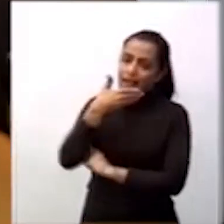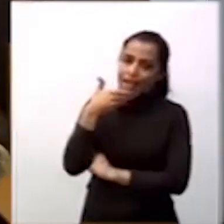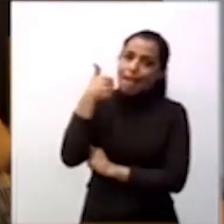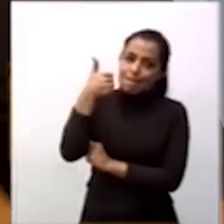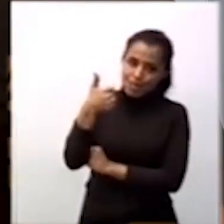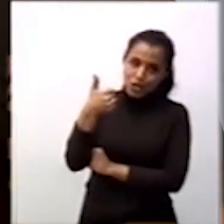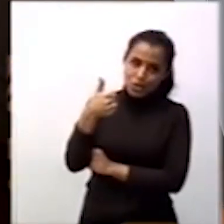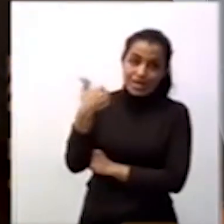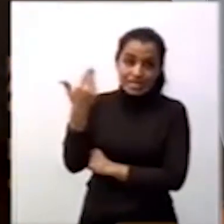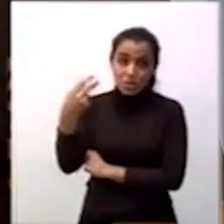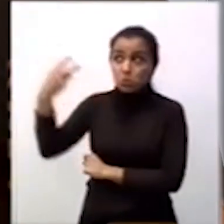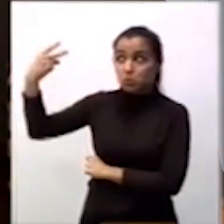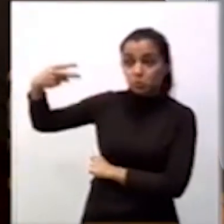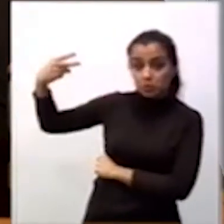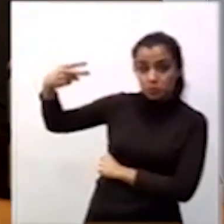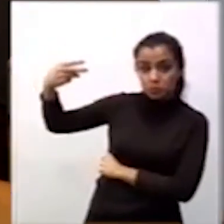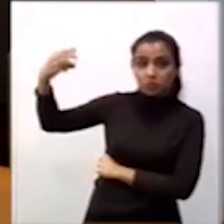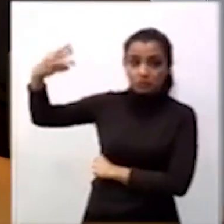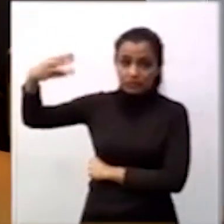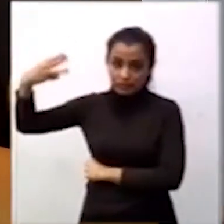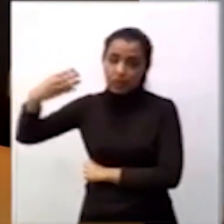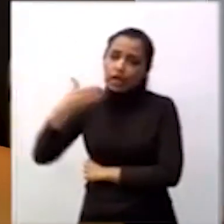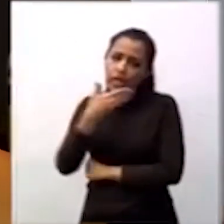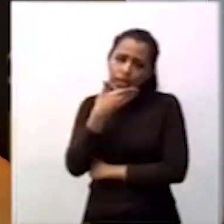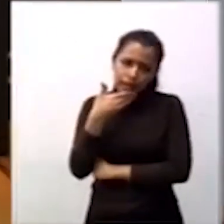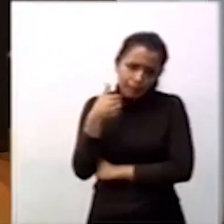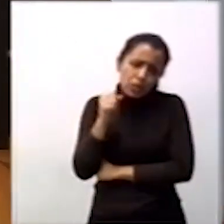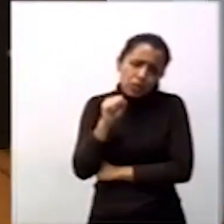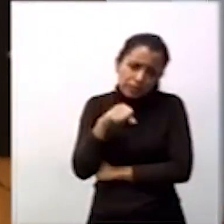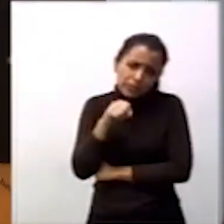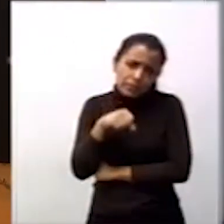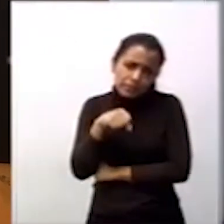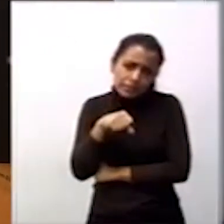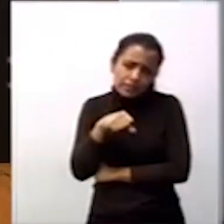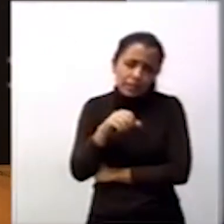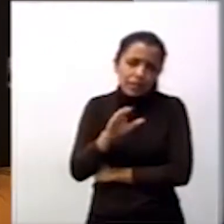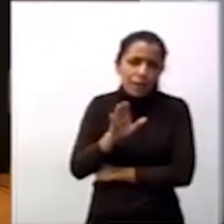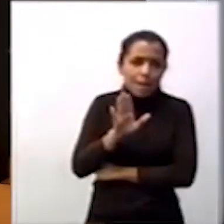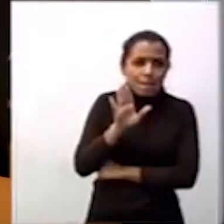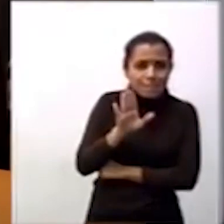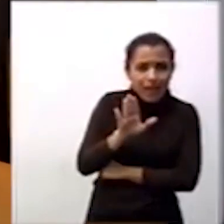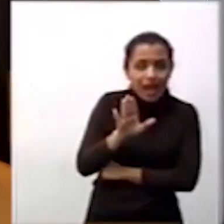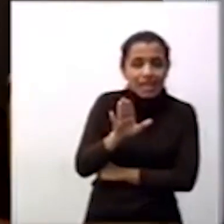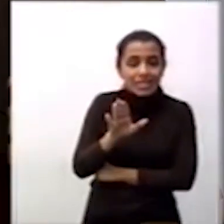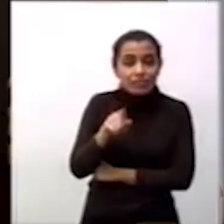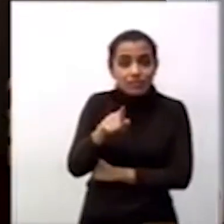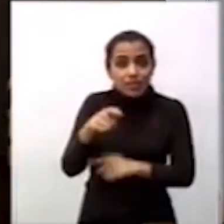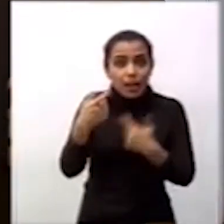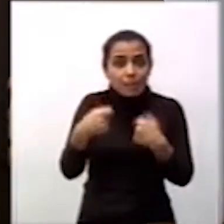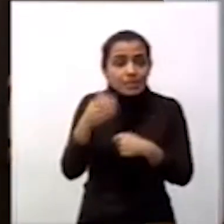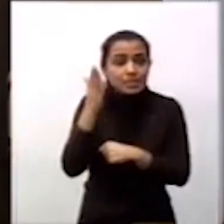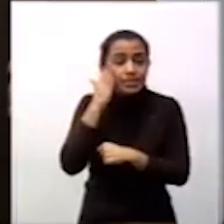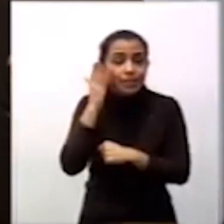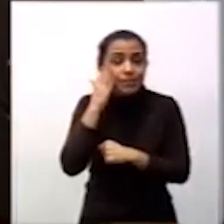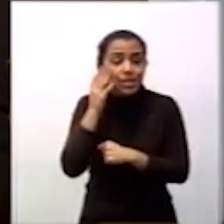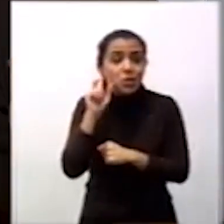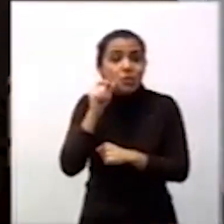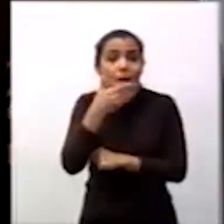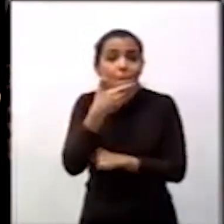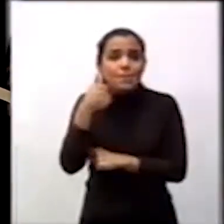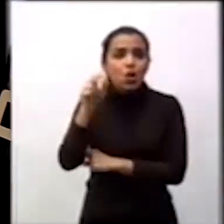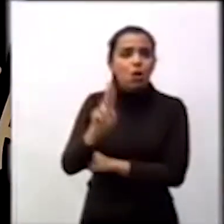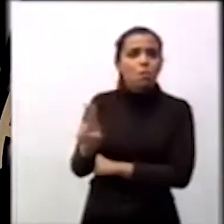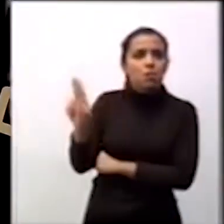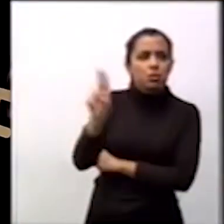Então rendimento significa obter o que eu quero de útil a partir do total que eu recebo. Então você